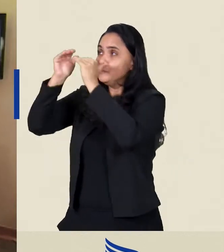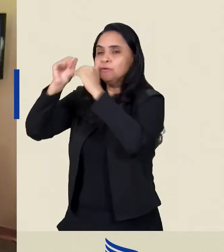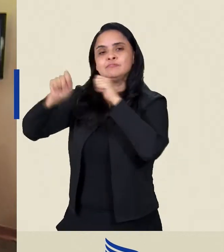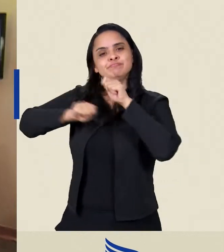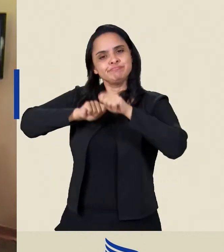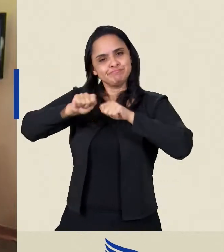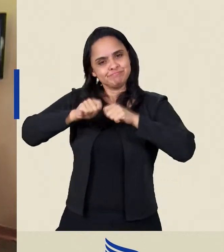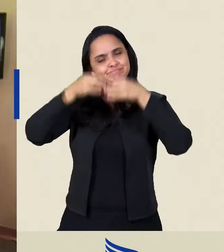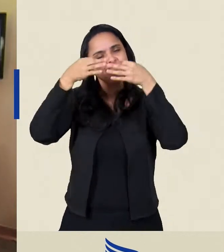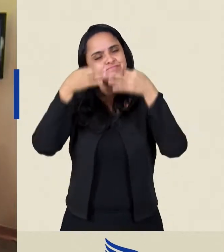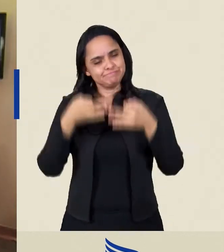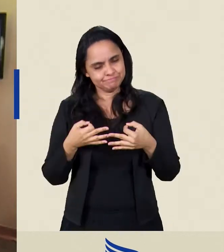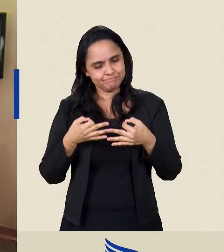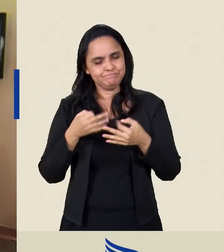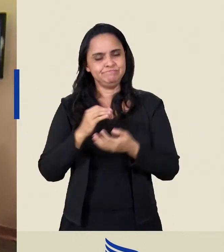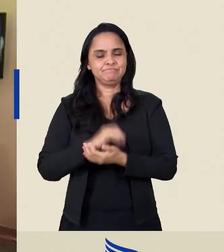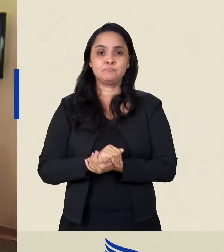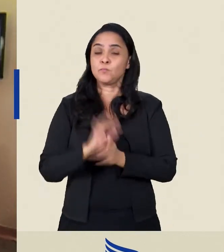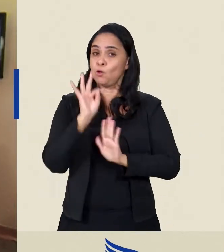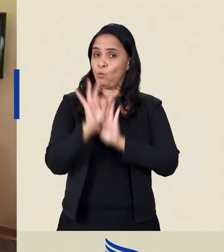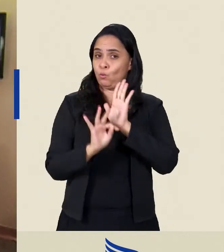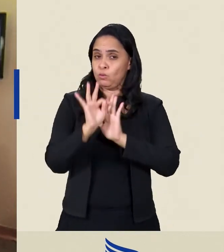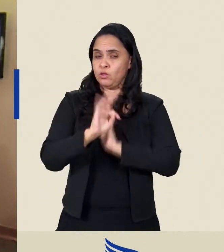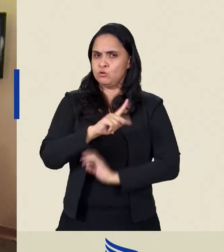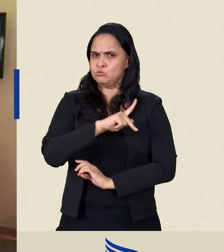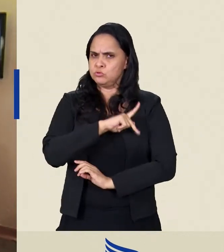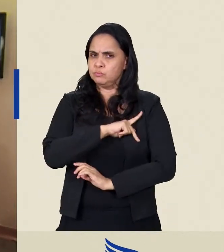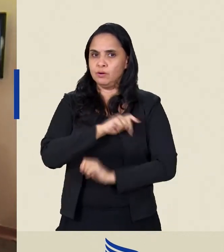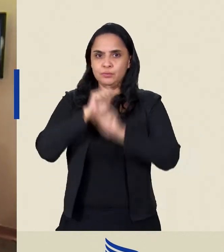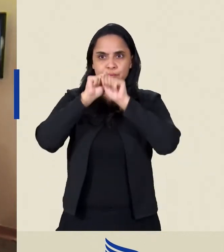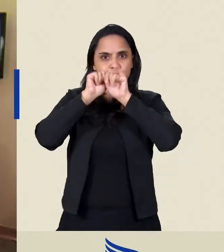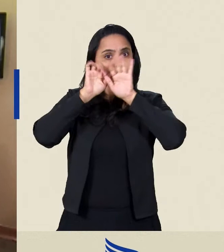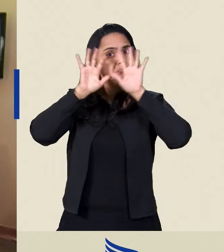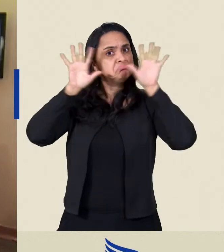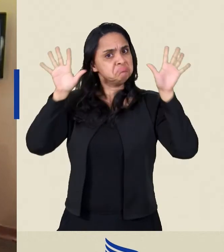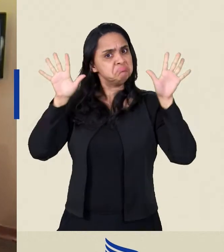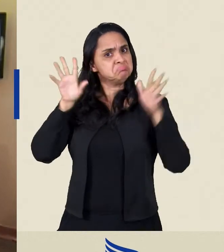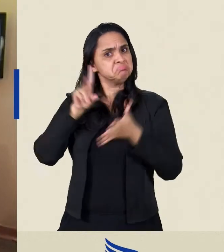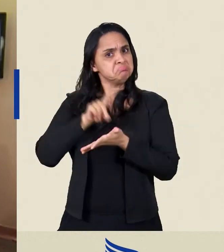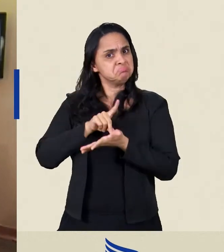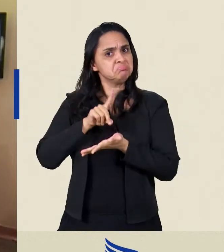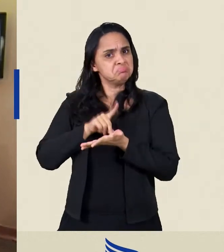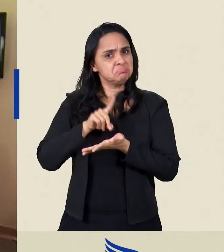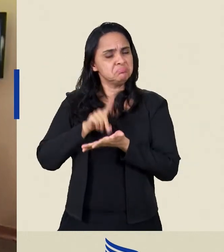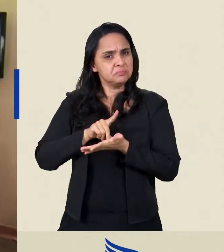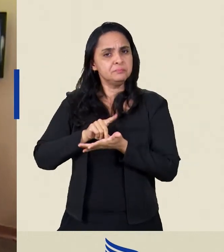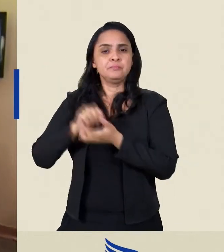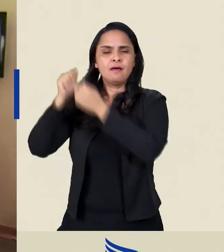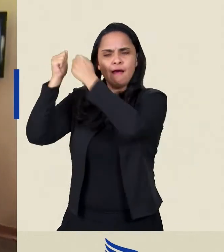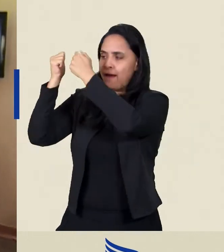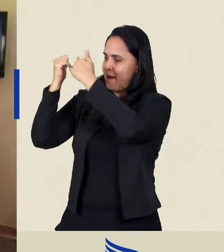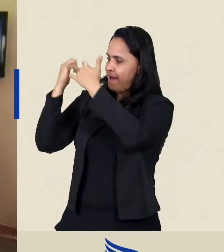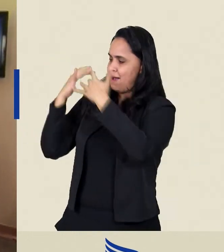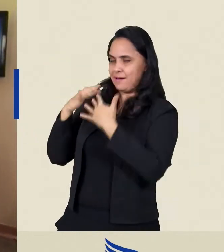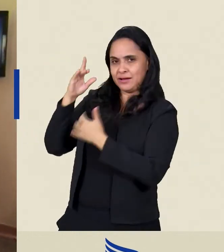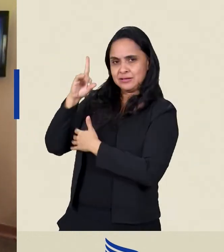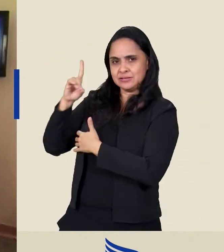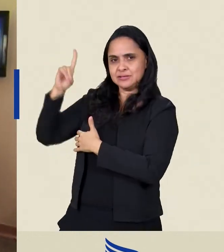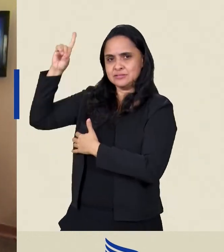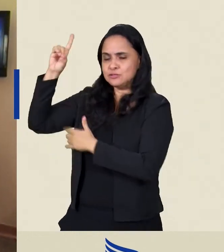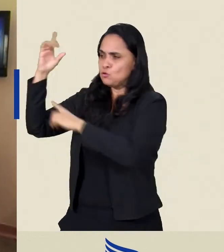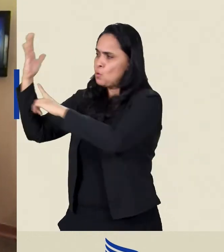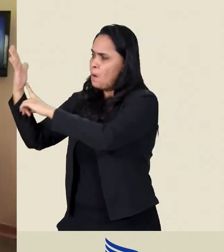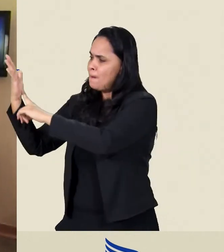um texto do apóstolo Paulo que é muito esclarecedor. A graça de Deus, ela se há